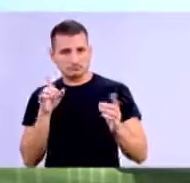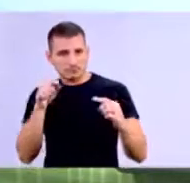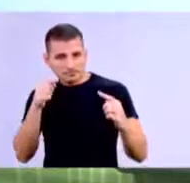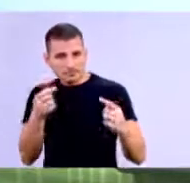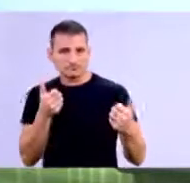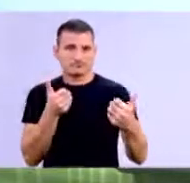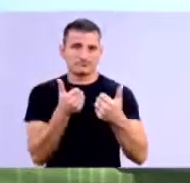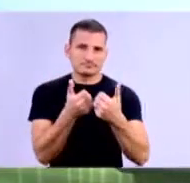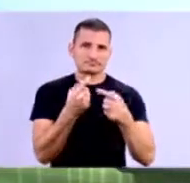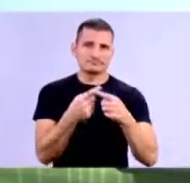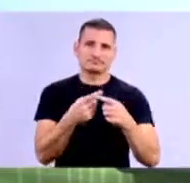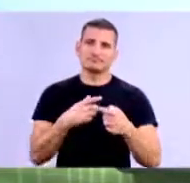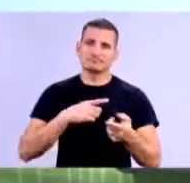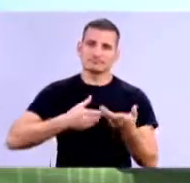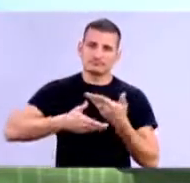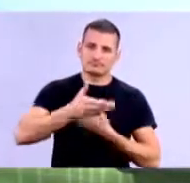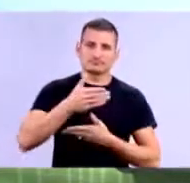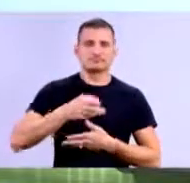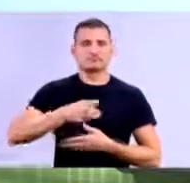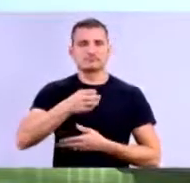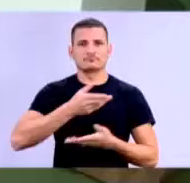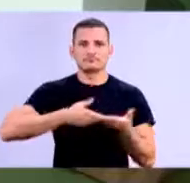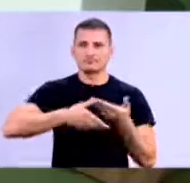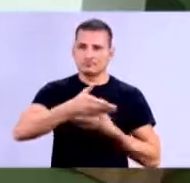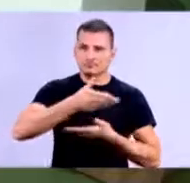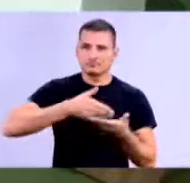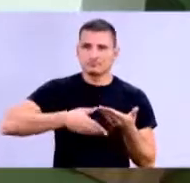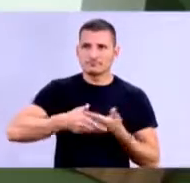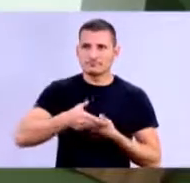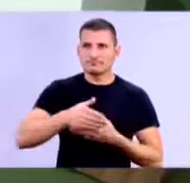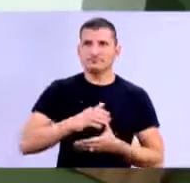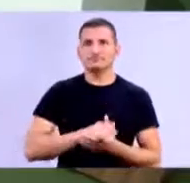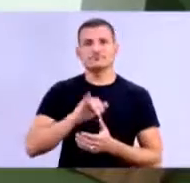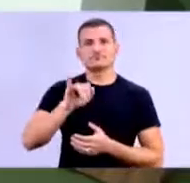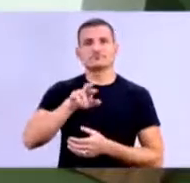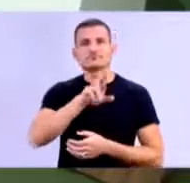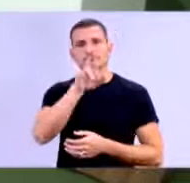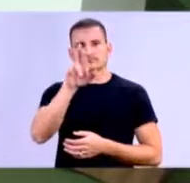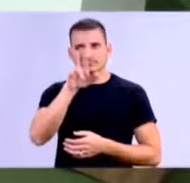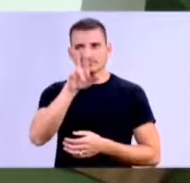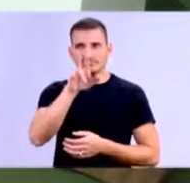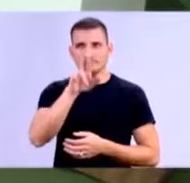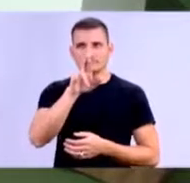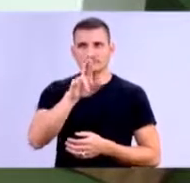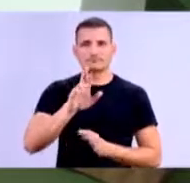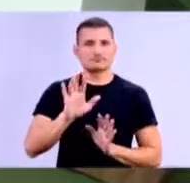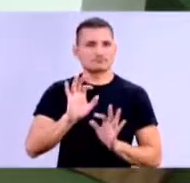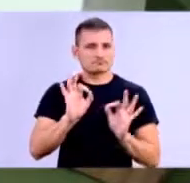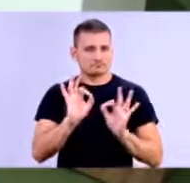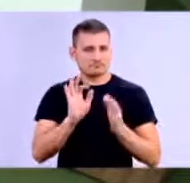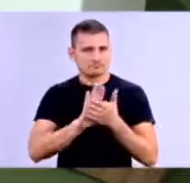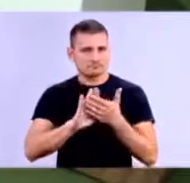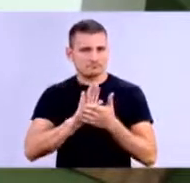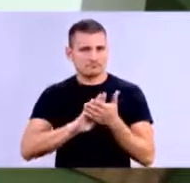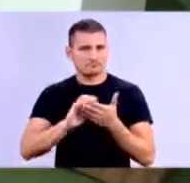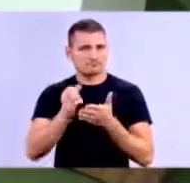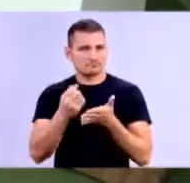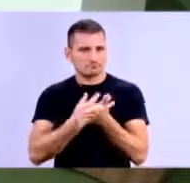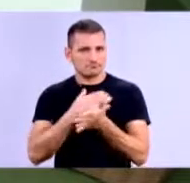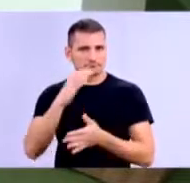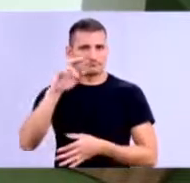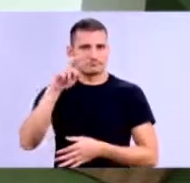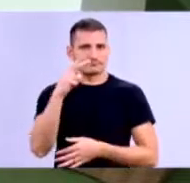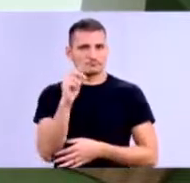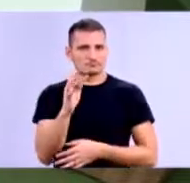quê? Estamos sempre interagindo. Né, professora? Mesmo o Jaru ainda não tendo entrado aí no chat, nós estamos próximos, nós não é assim?